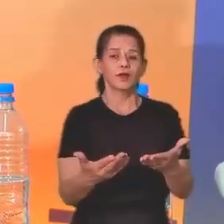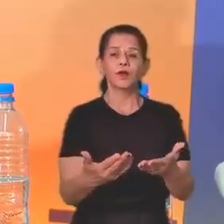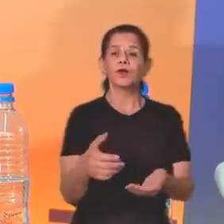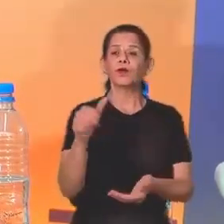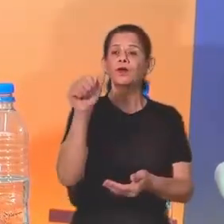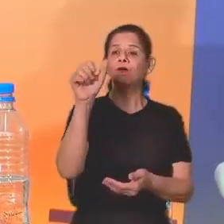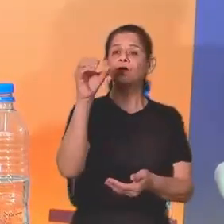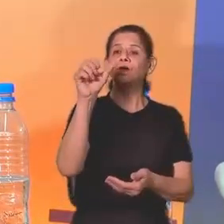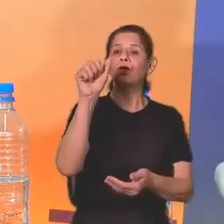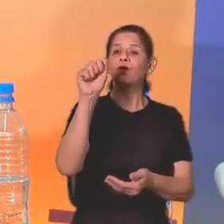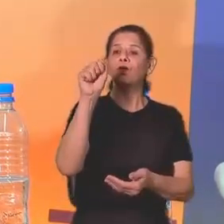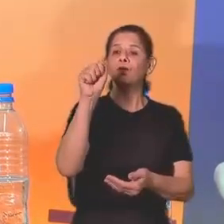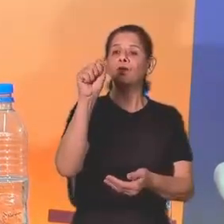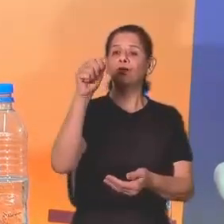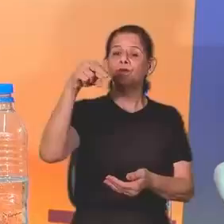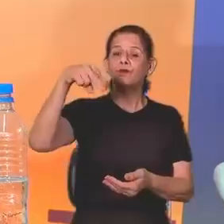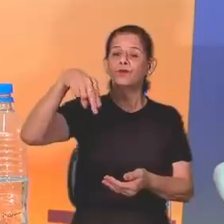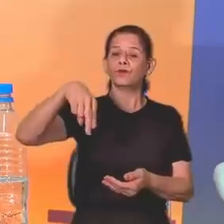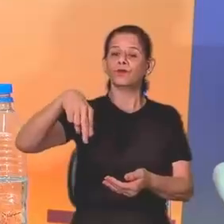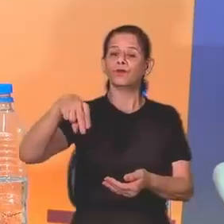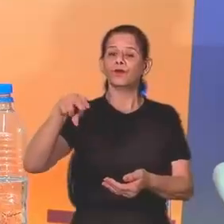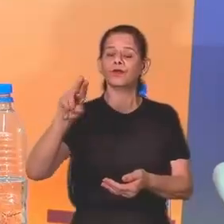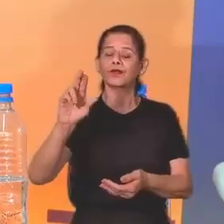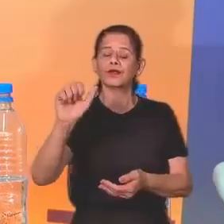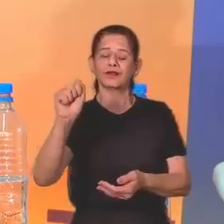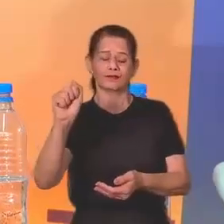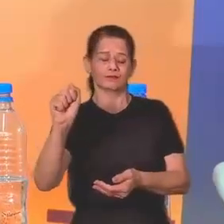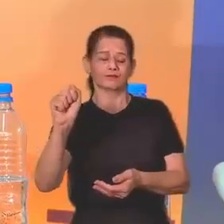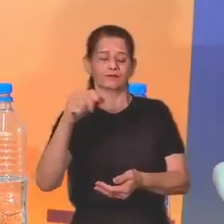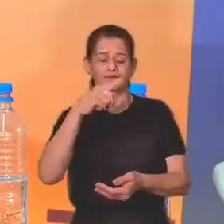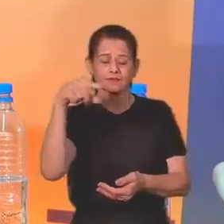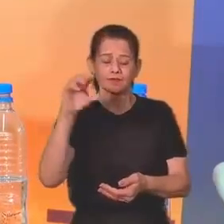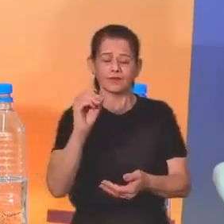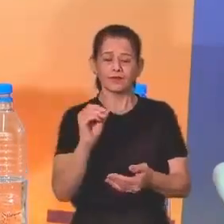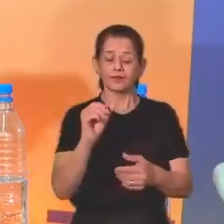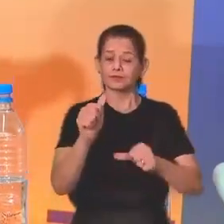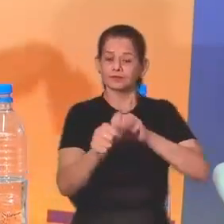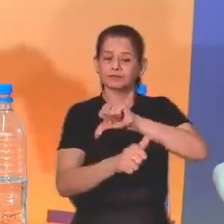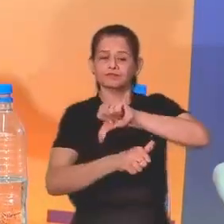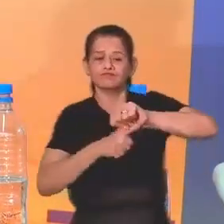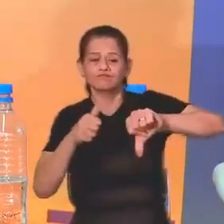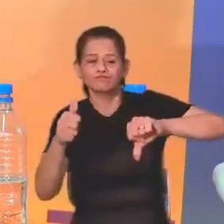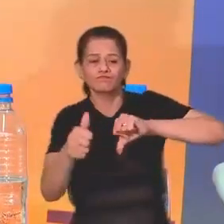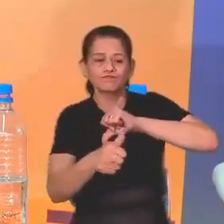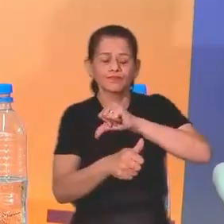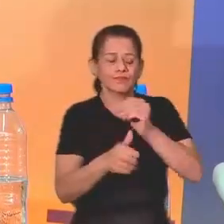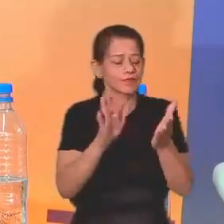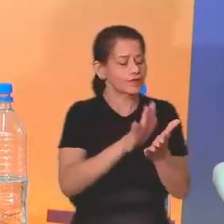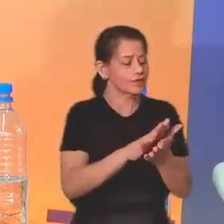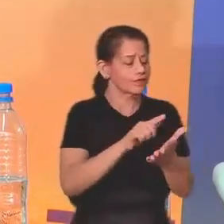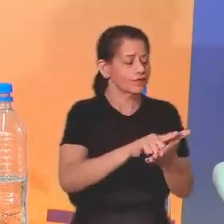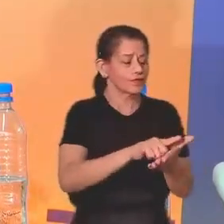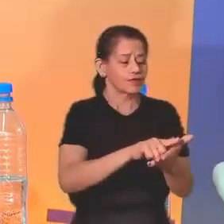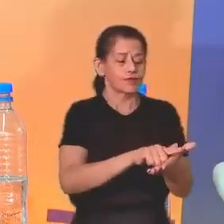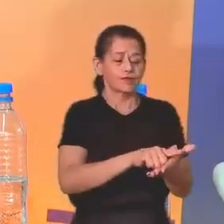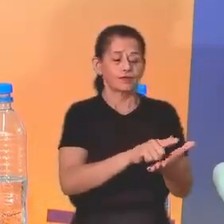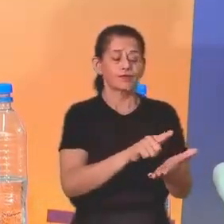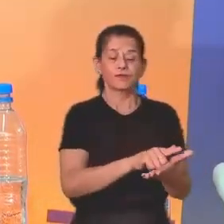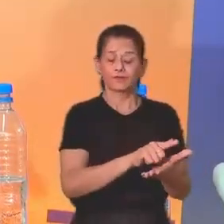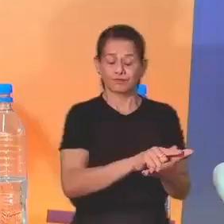ONAN, Caminhos para a Transformação. Esse livro, ele é um livro que ele foi escrito